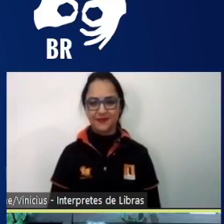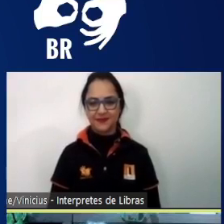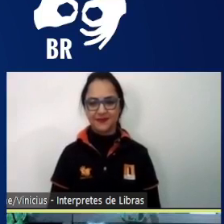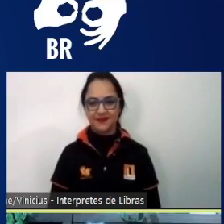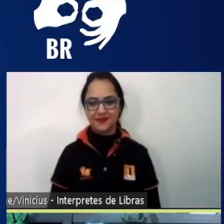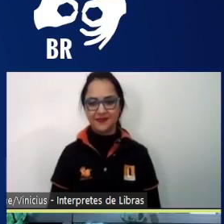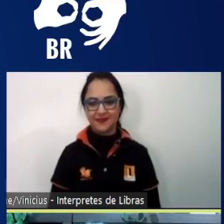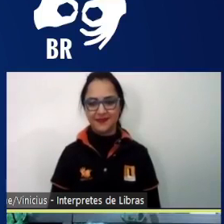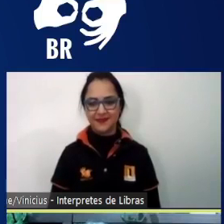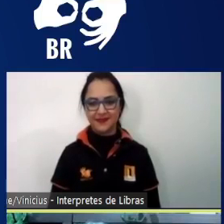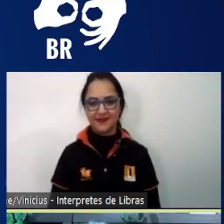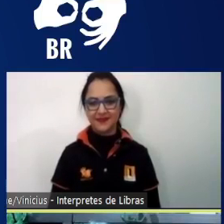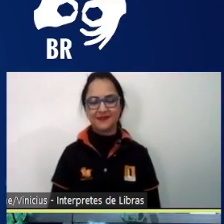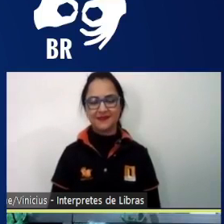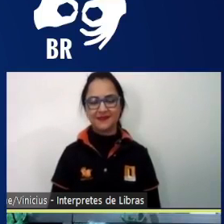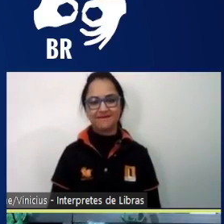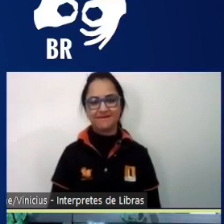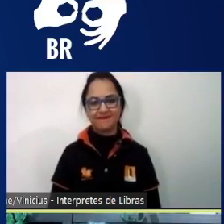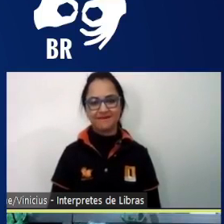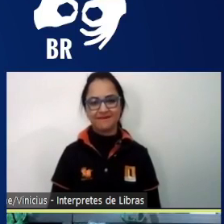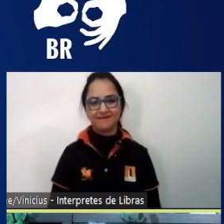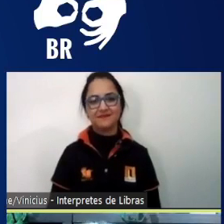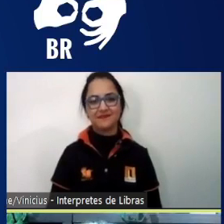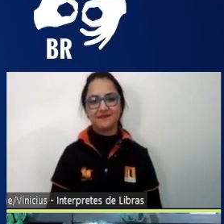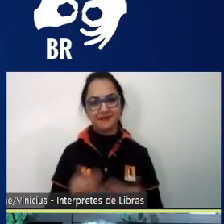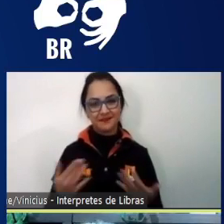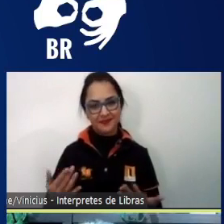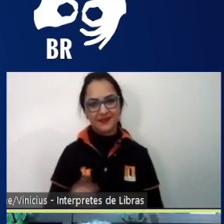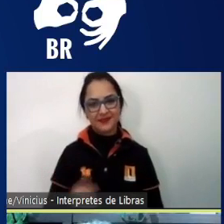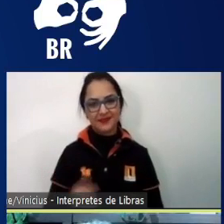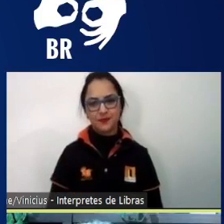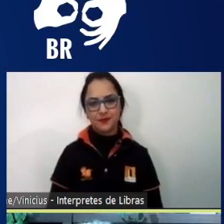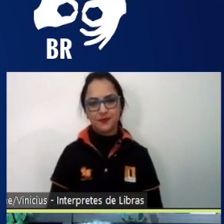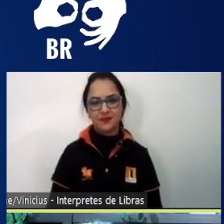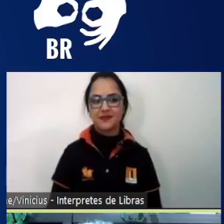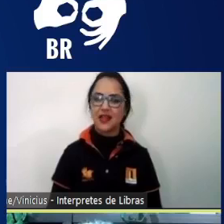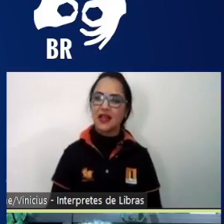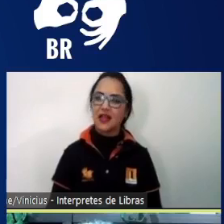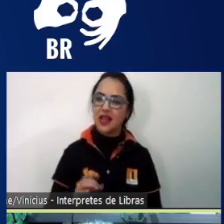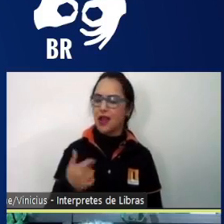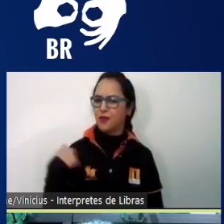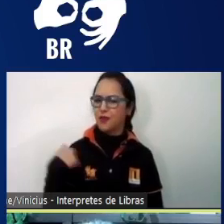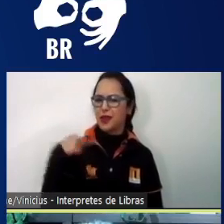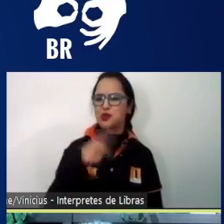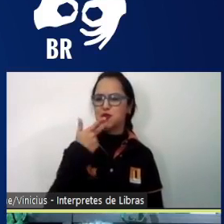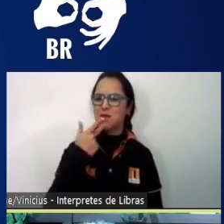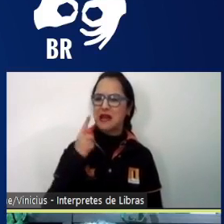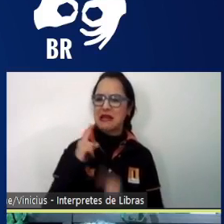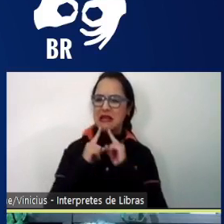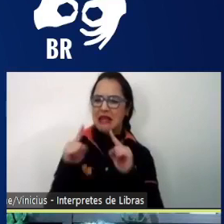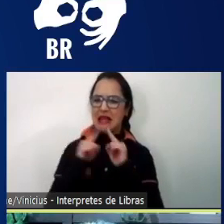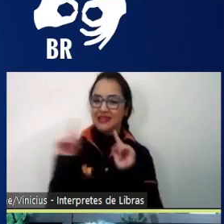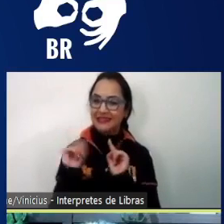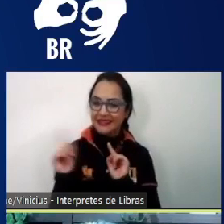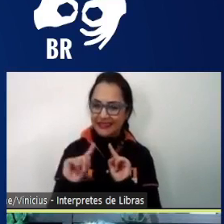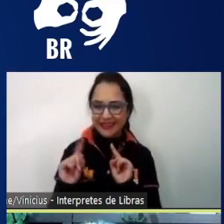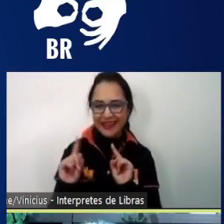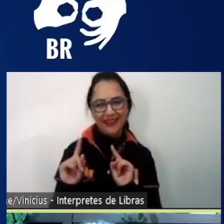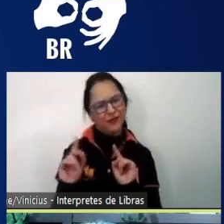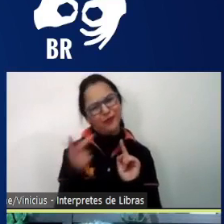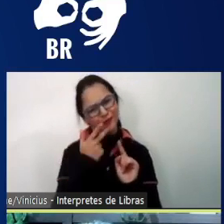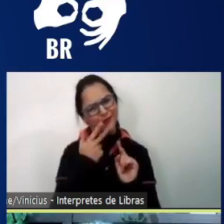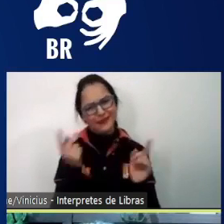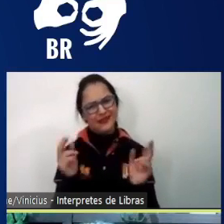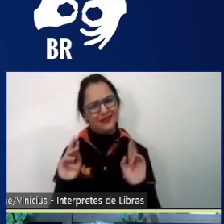Então, eu percebo que também não é só o lado ruim, né? Não estou aqui para falar só das coisas ruins, pelo